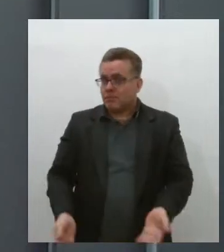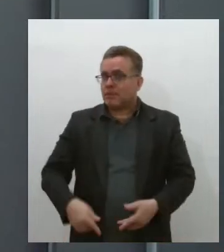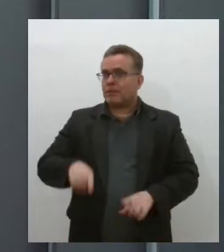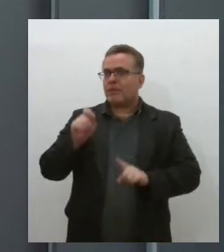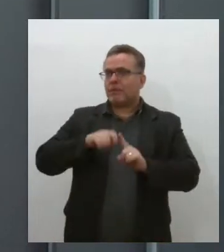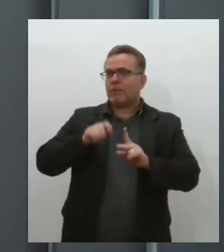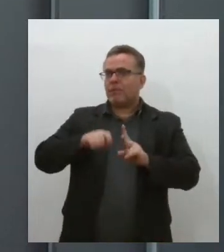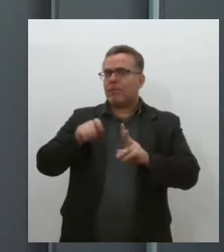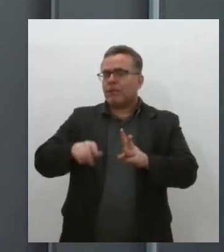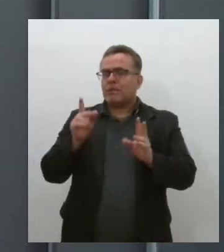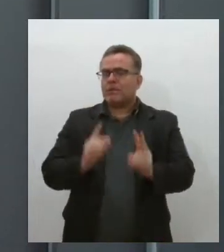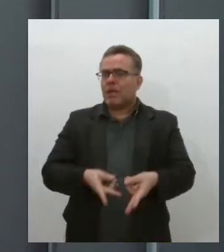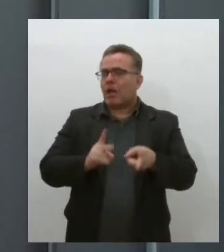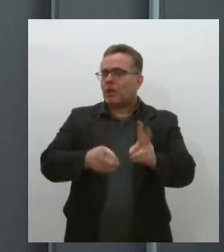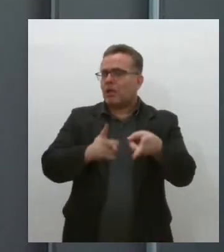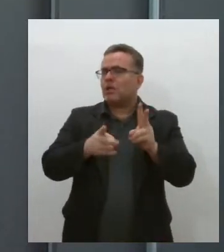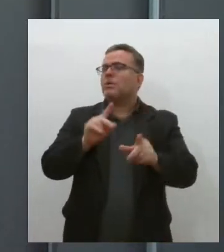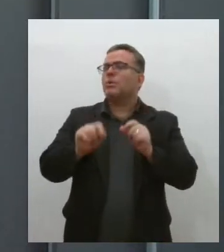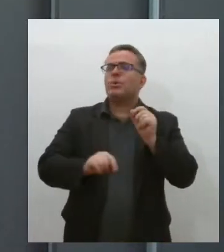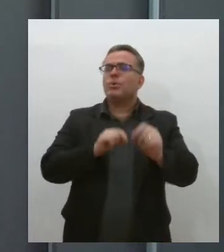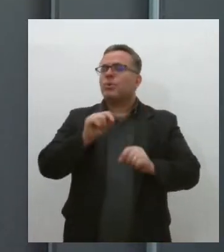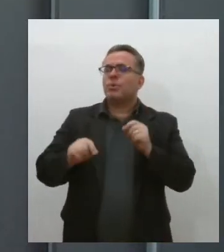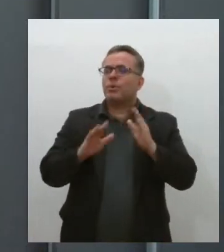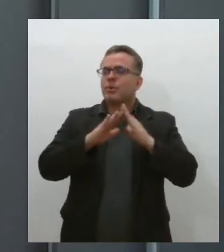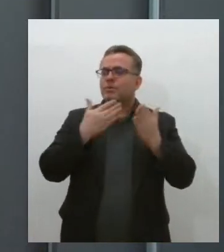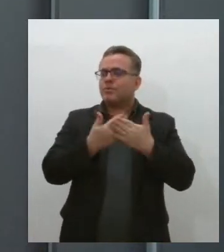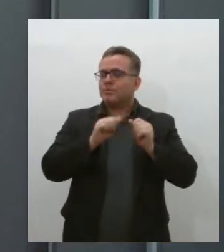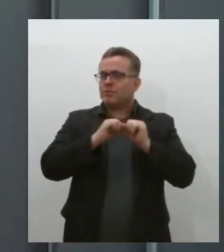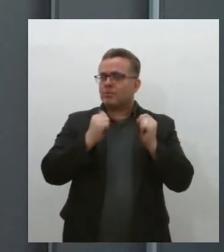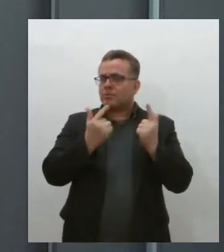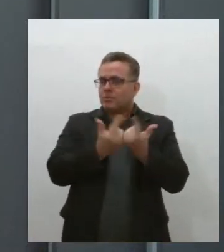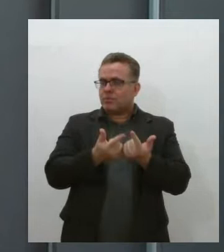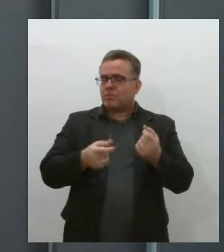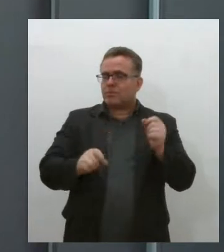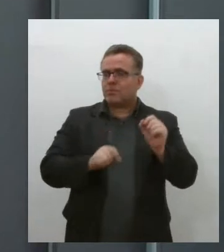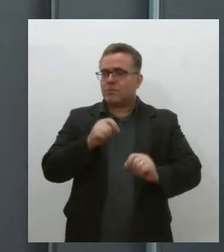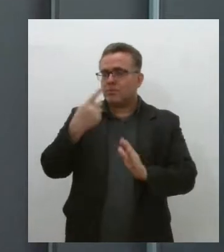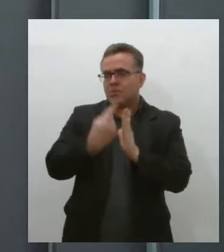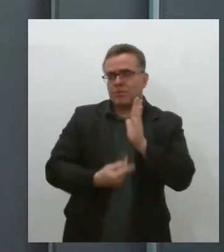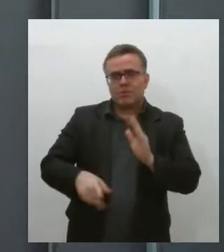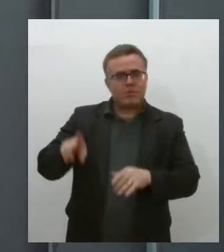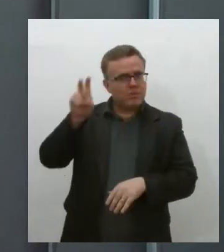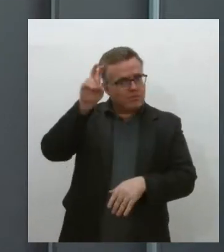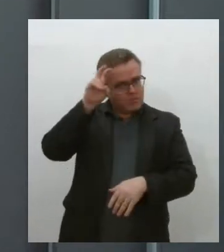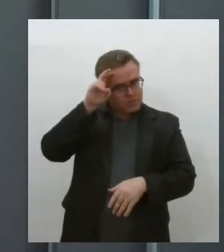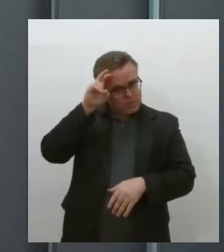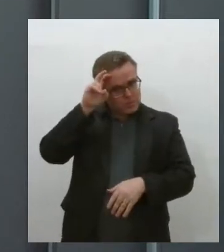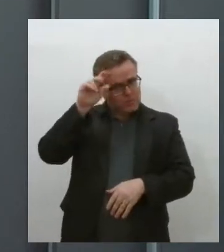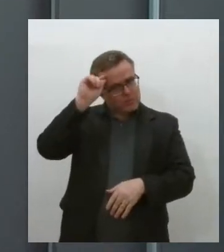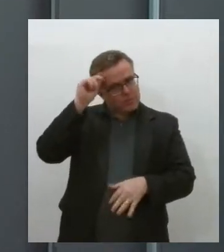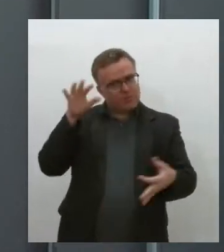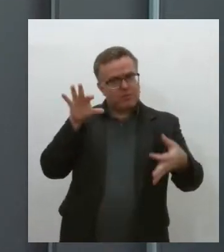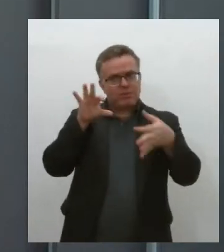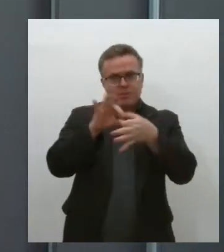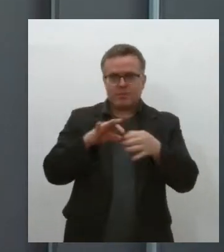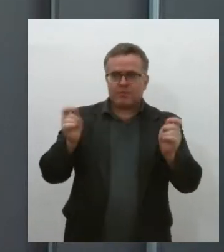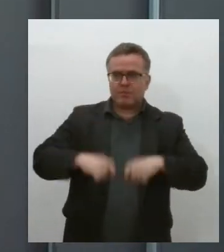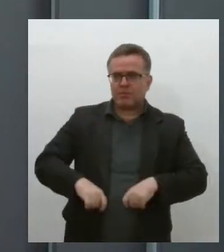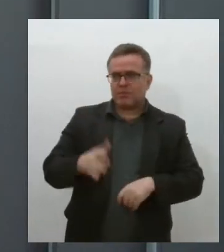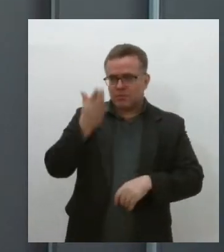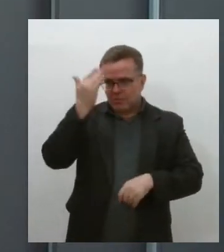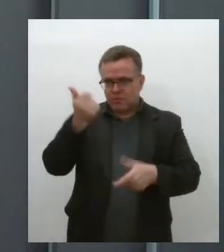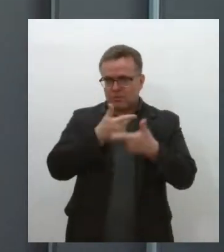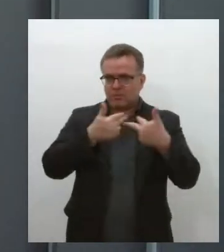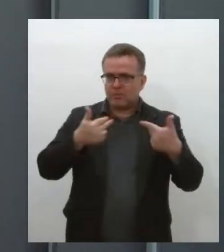do Legislativo João de Seixas Doria Alese promove o projeto Quintas Negras, onde também acontece o Xirê dos Saberes. A